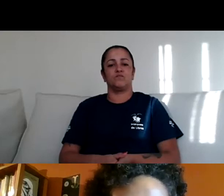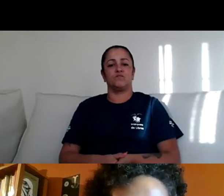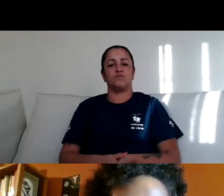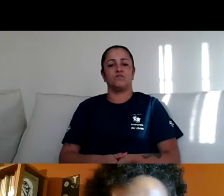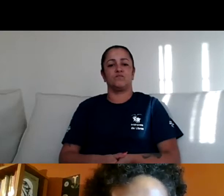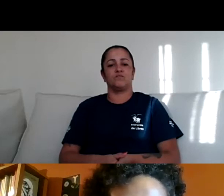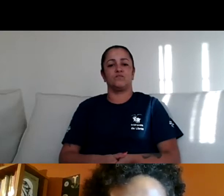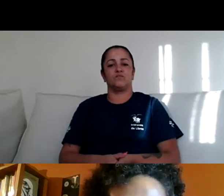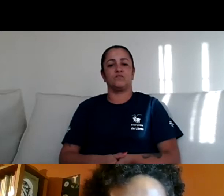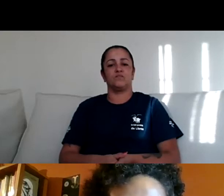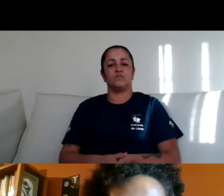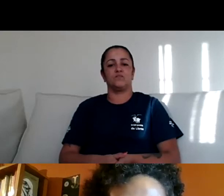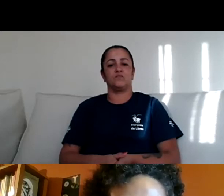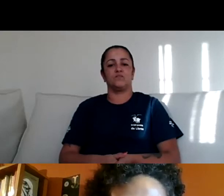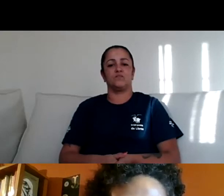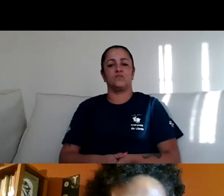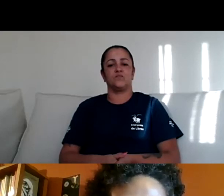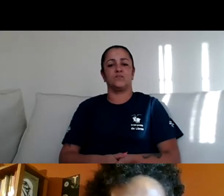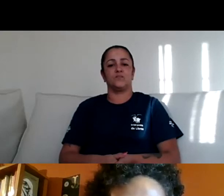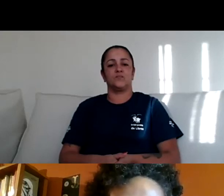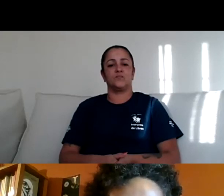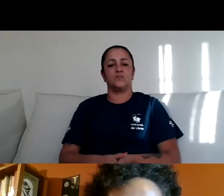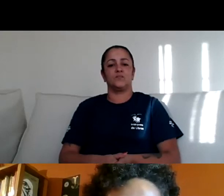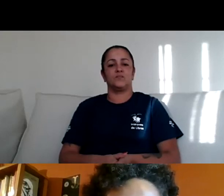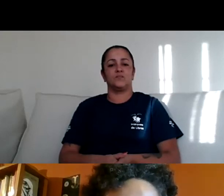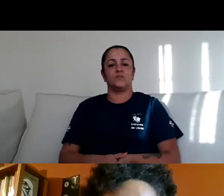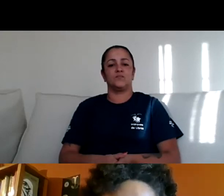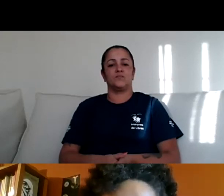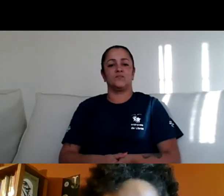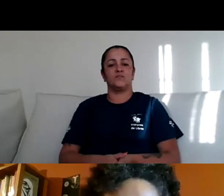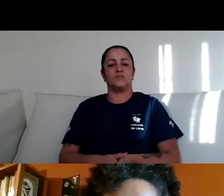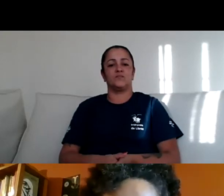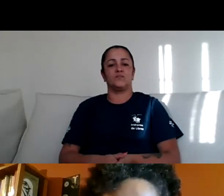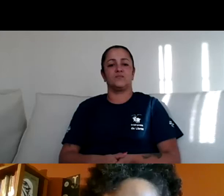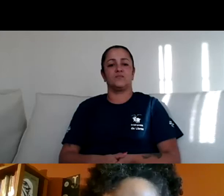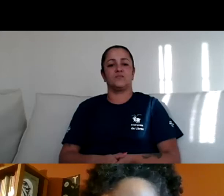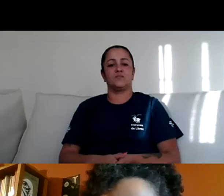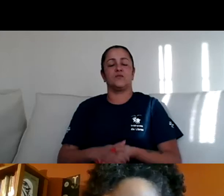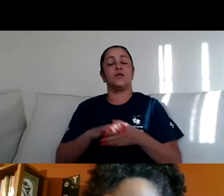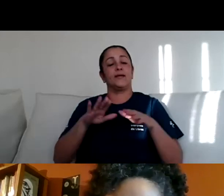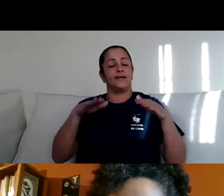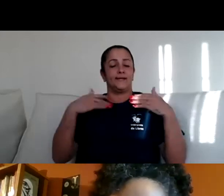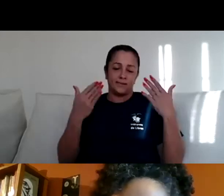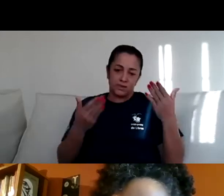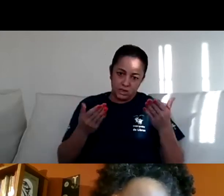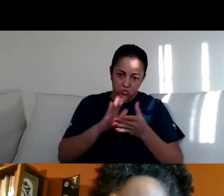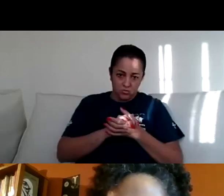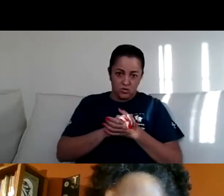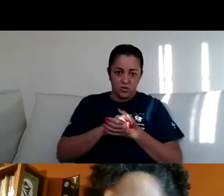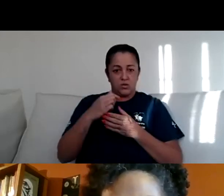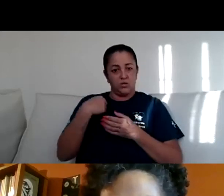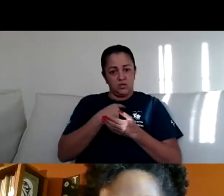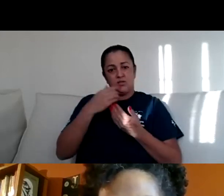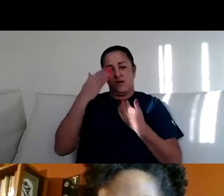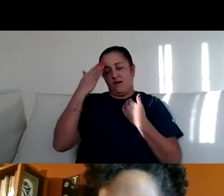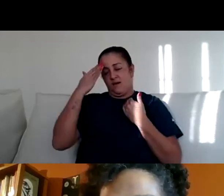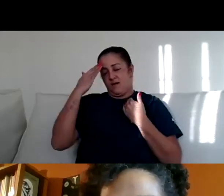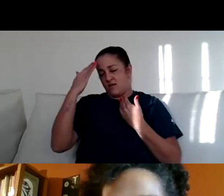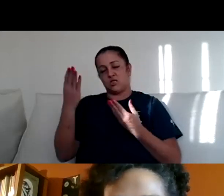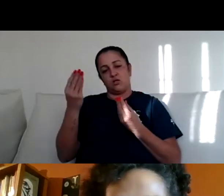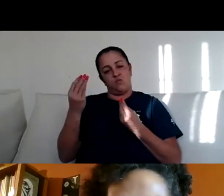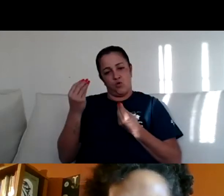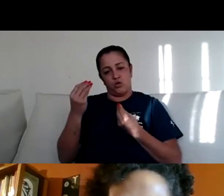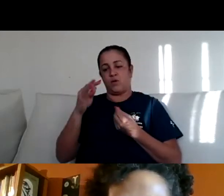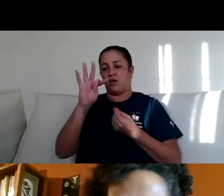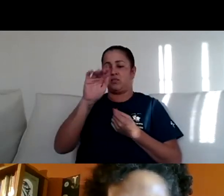Escutam? Sim. Sim, Julie, nossa, a gente agradece mesmo aí a